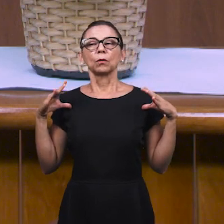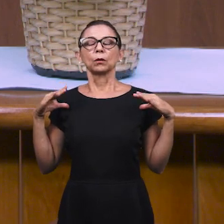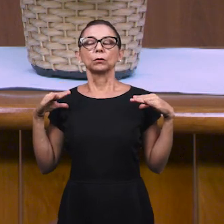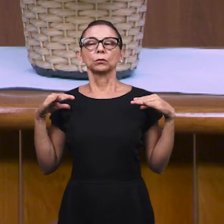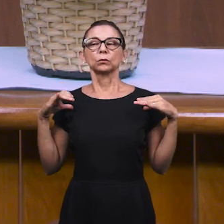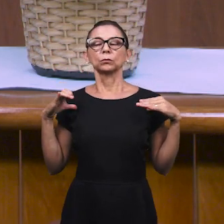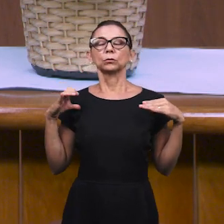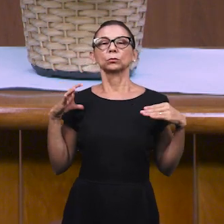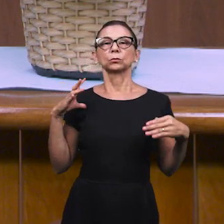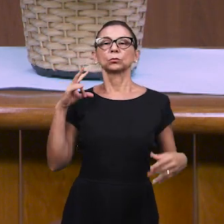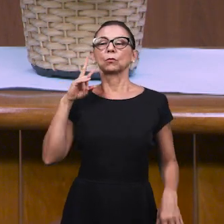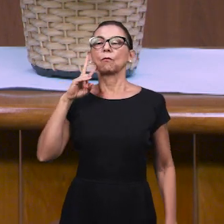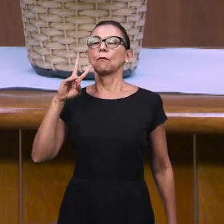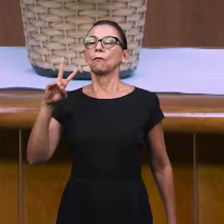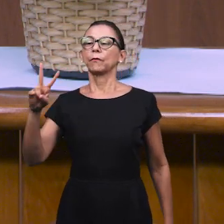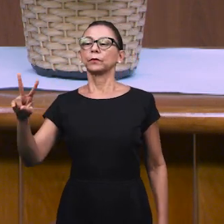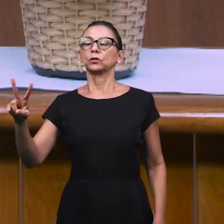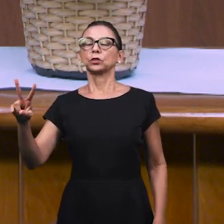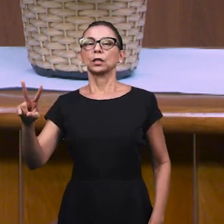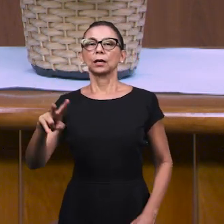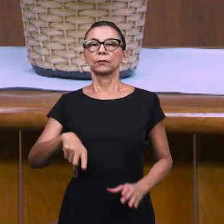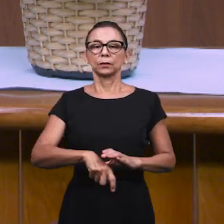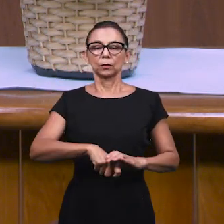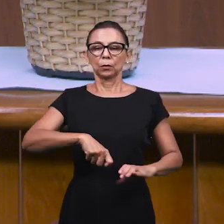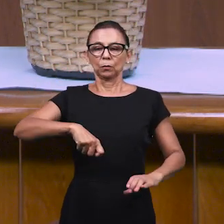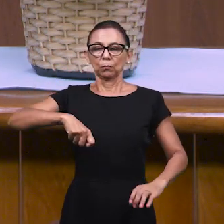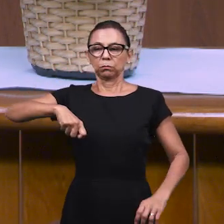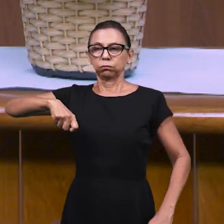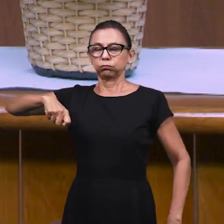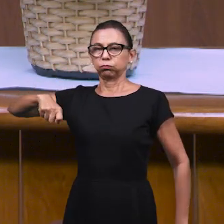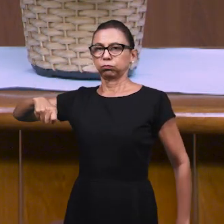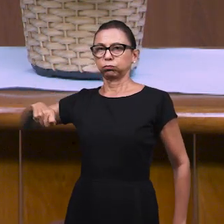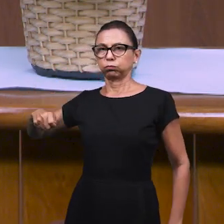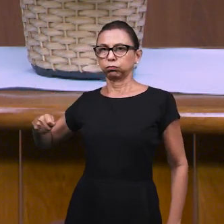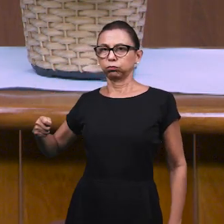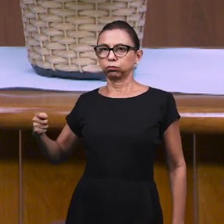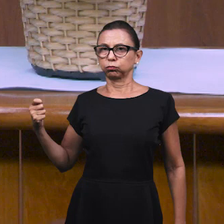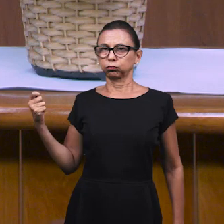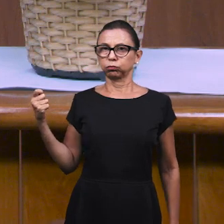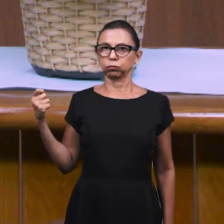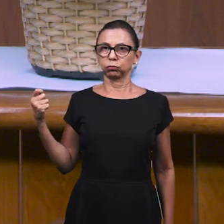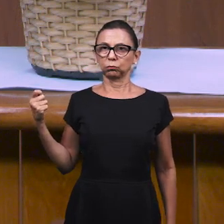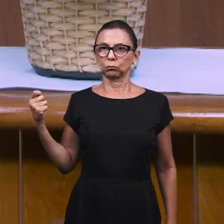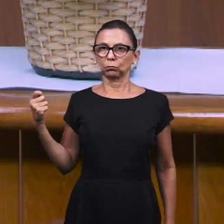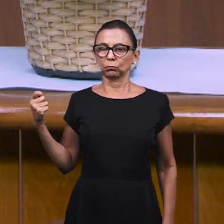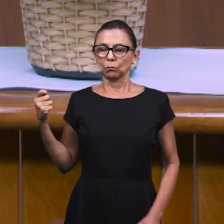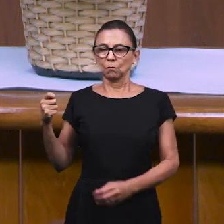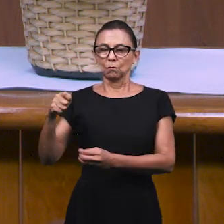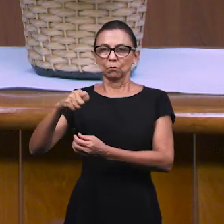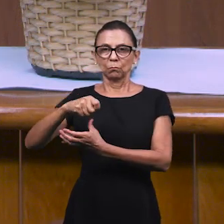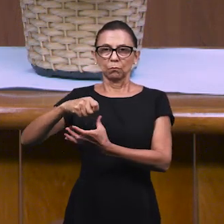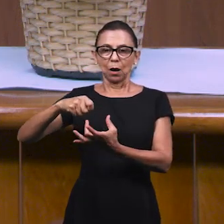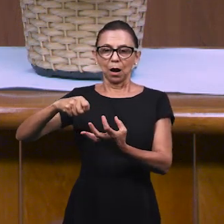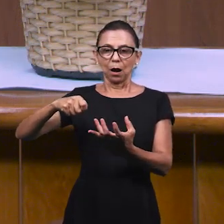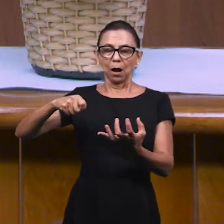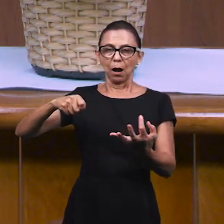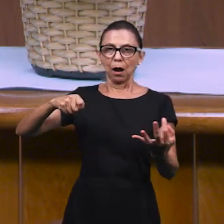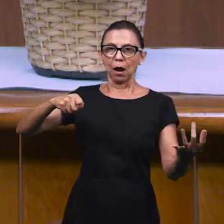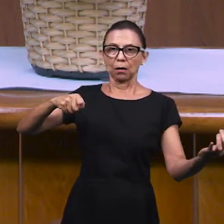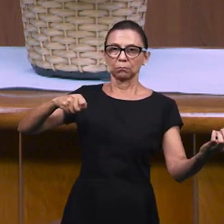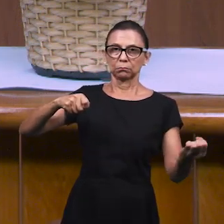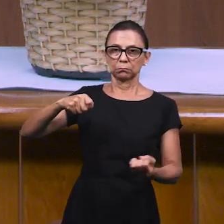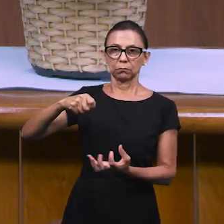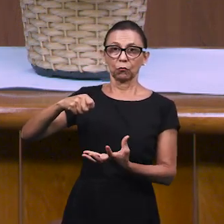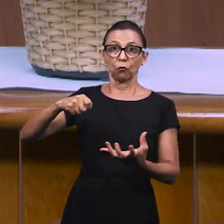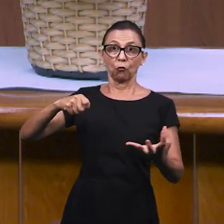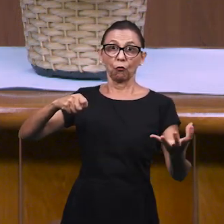que protegia, que defendia aquela árvore para que o homem não chegasse ali. Porque o Senhor